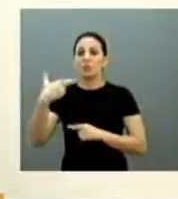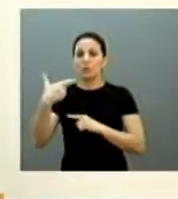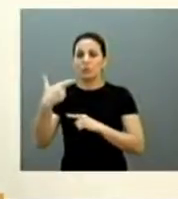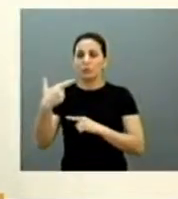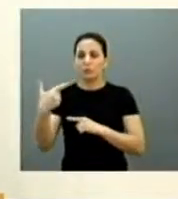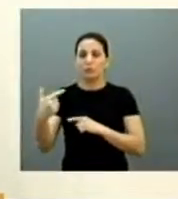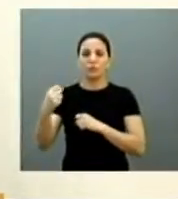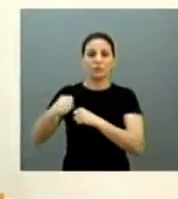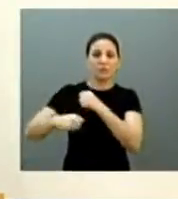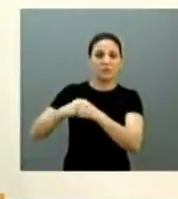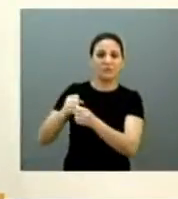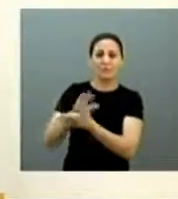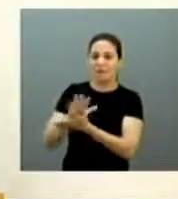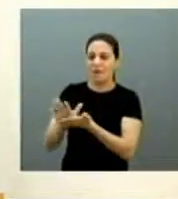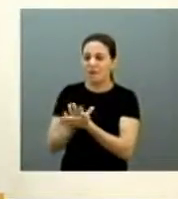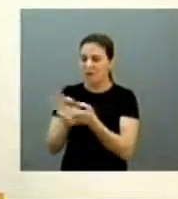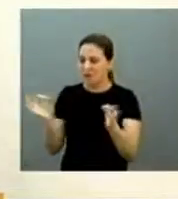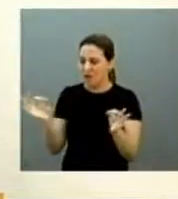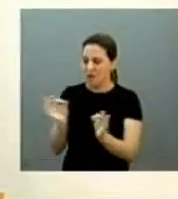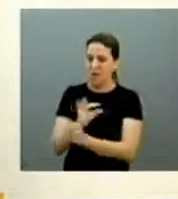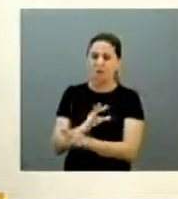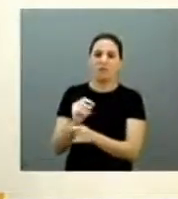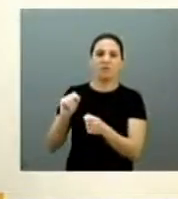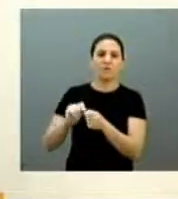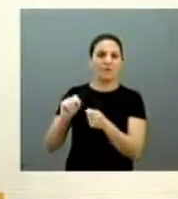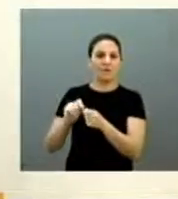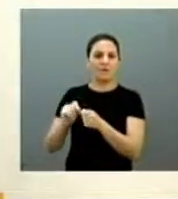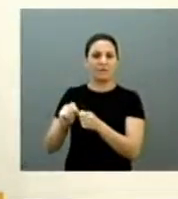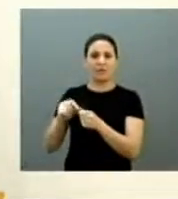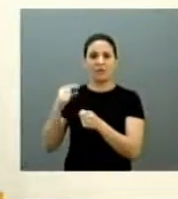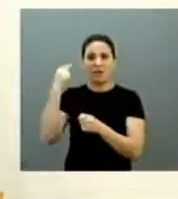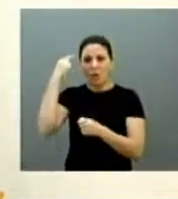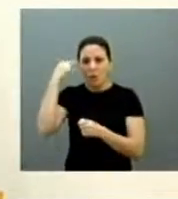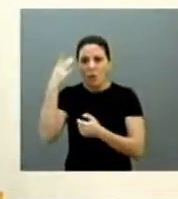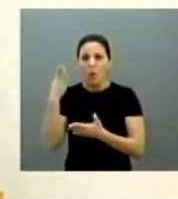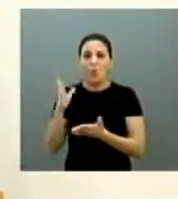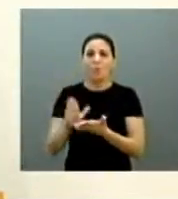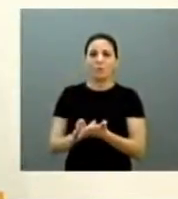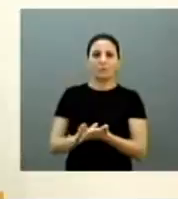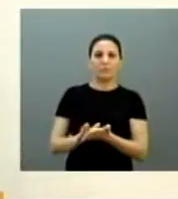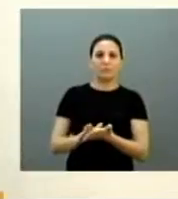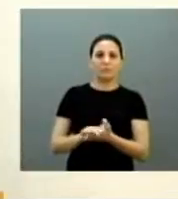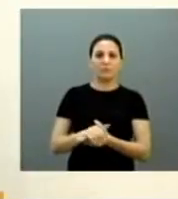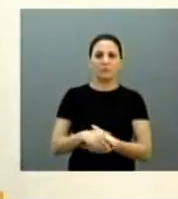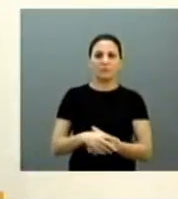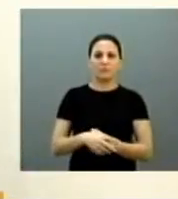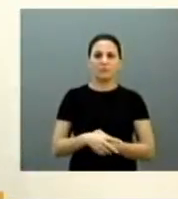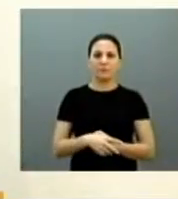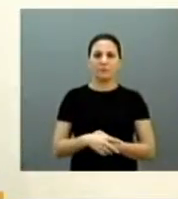nada. Será que eu, vou dizer de novo, será que eu estou louco da cabeça?